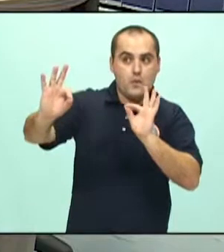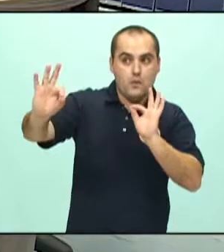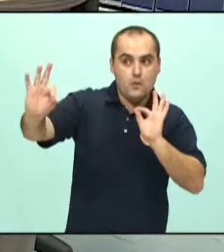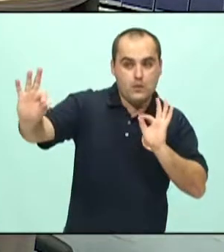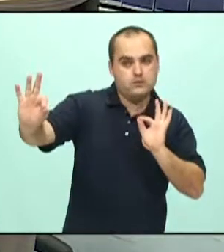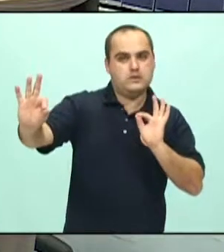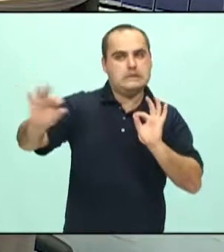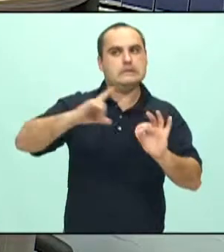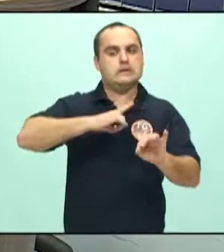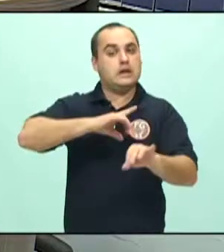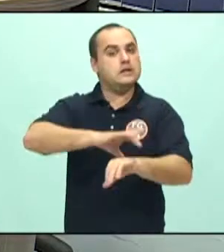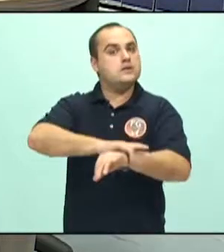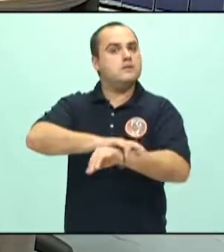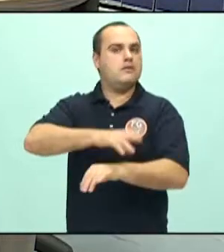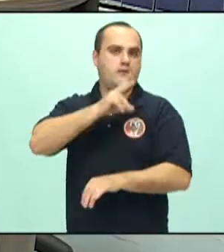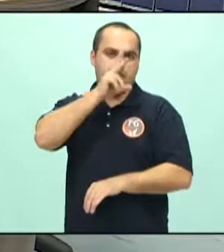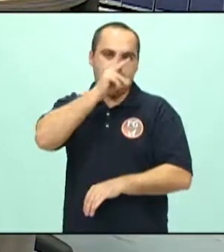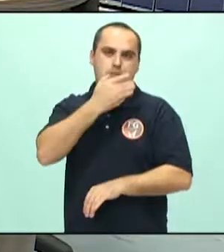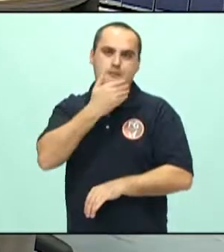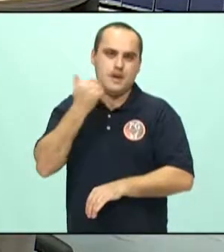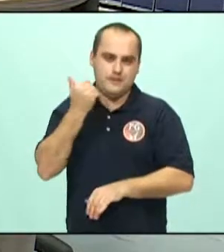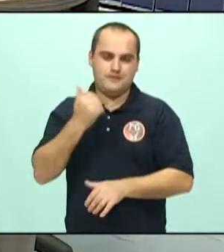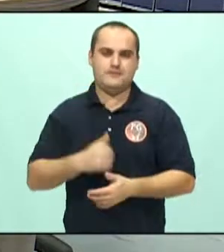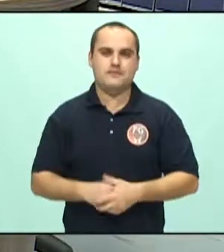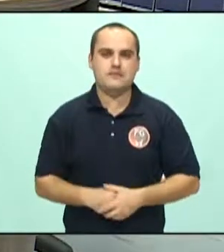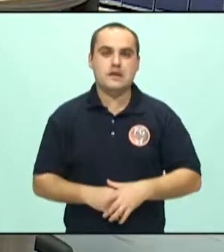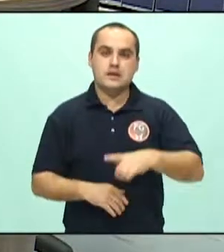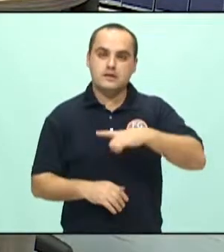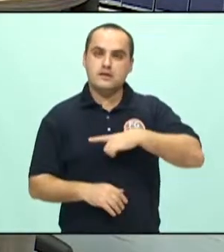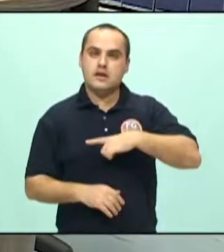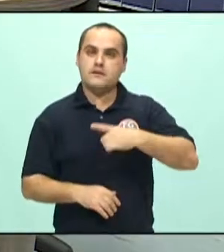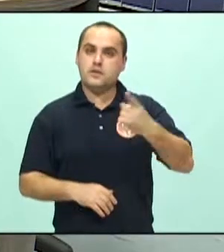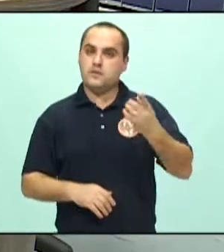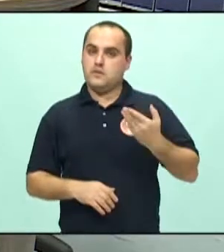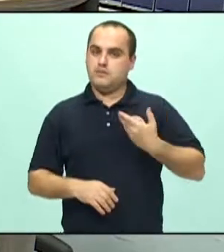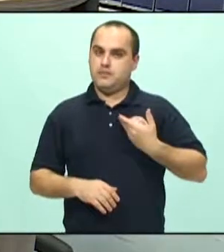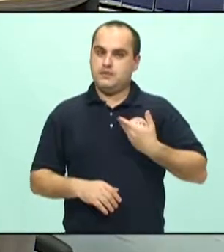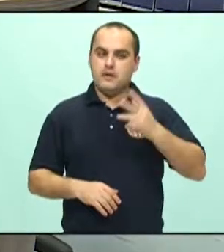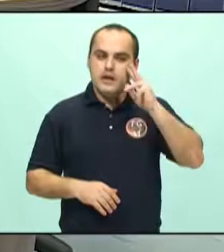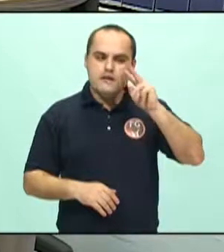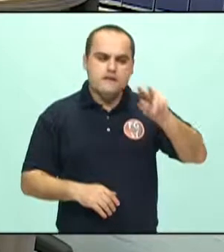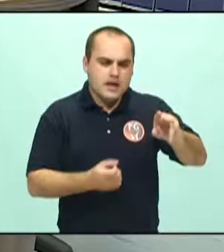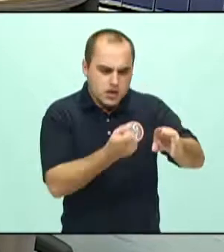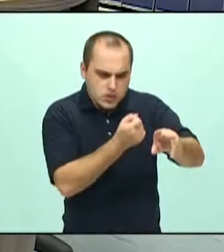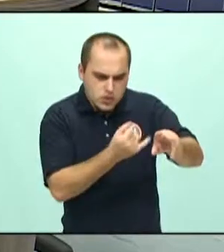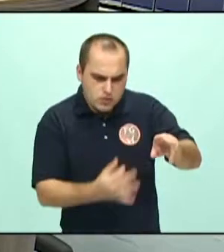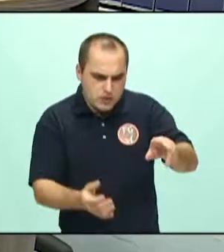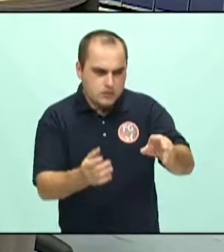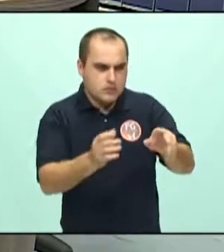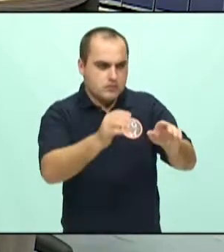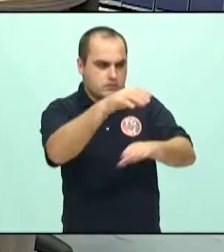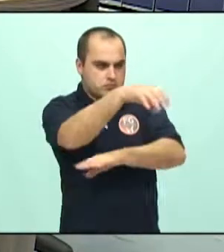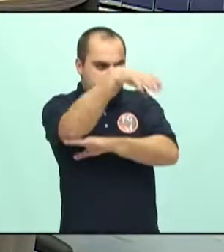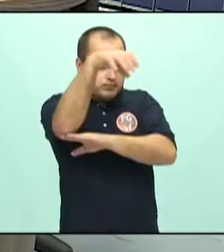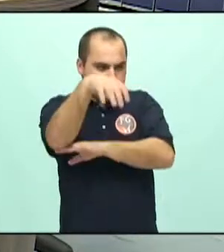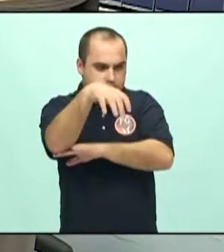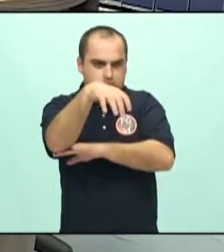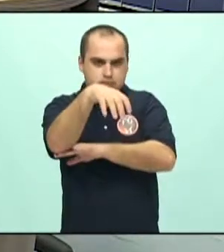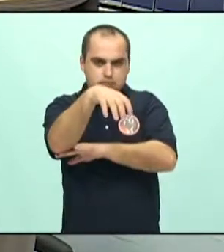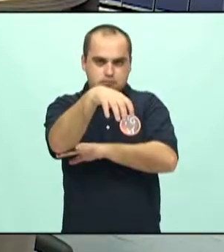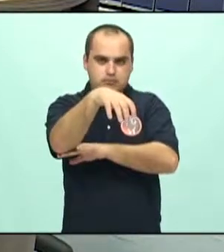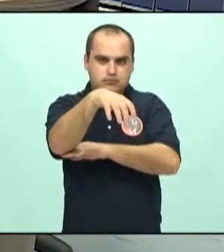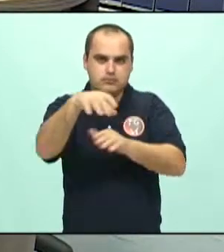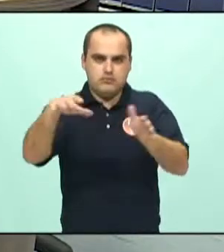uma segurança. Nós tivemos também um trabalhador que verificava a numeração dos containers e foi esmagado